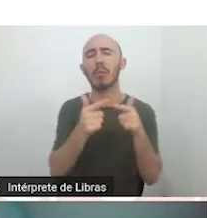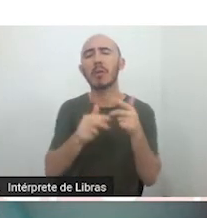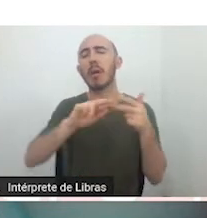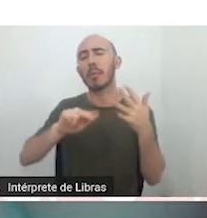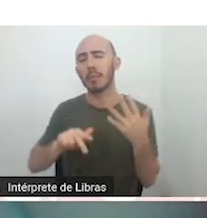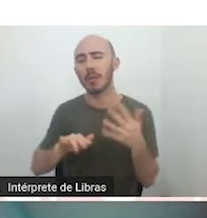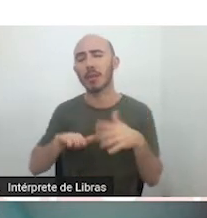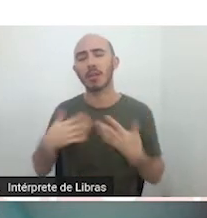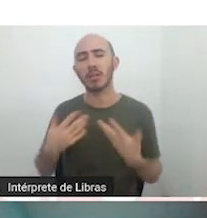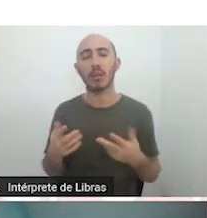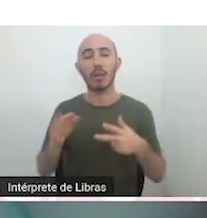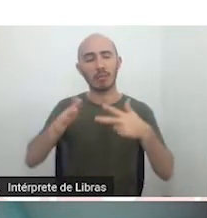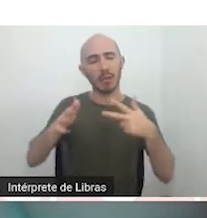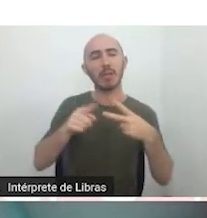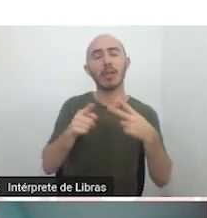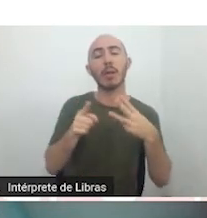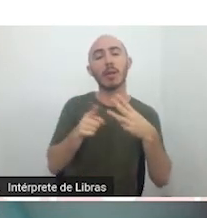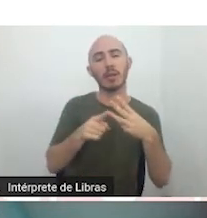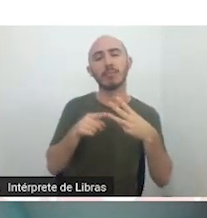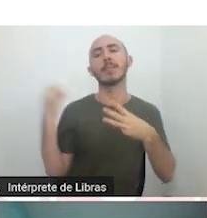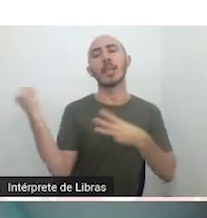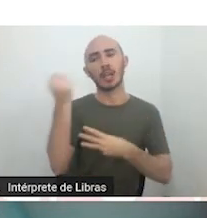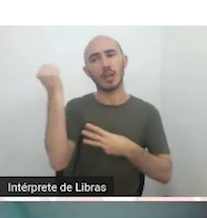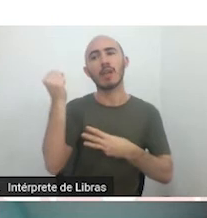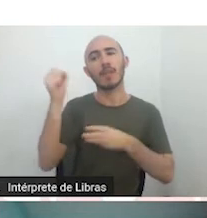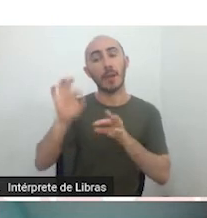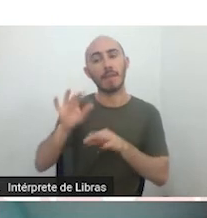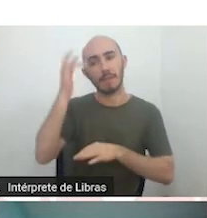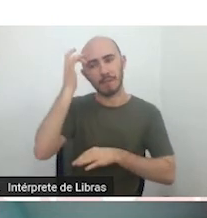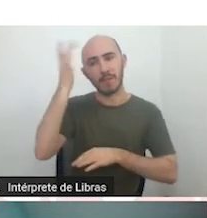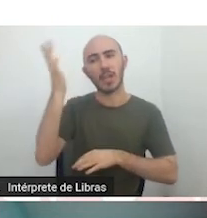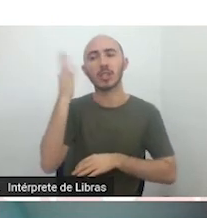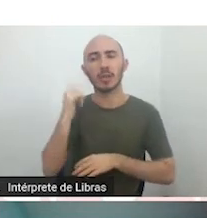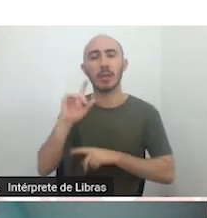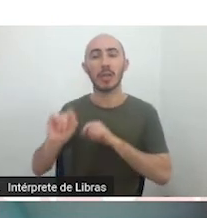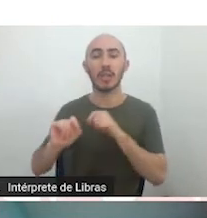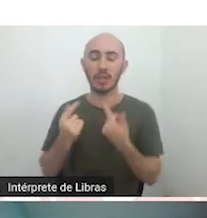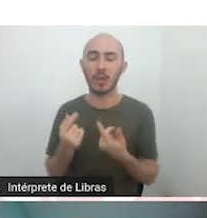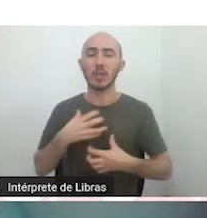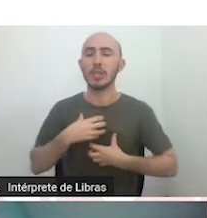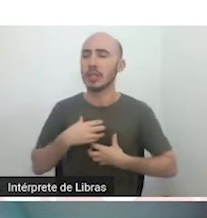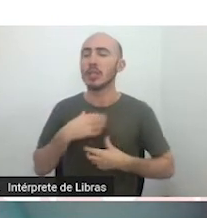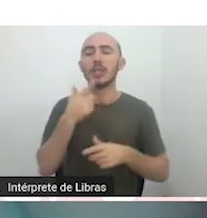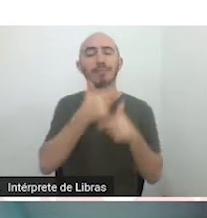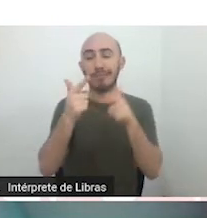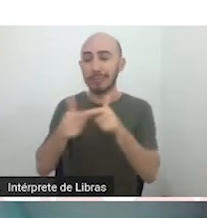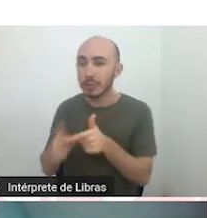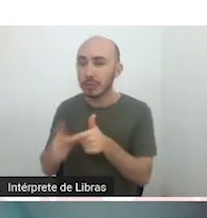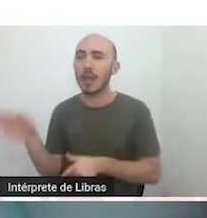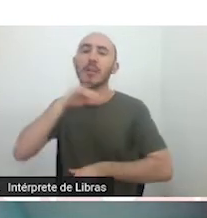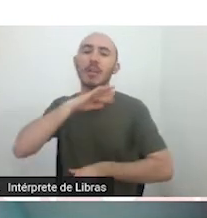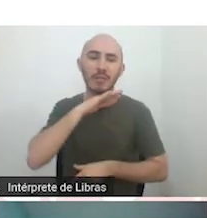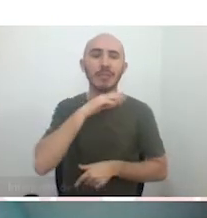O paciente grave é o mais fácil, né? O paciente que tem uma dispneia, taquipneia, desconforto respiratório, desatura, é um paciente mais